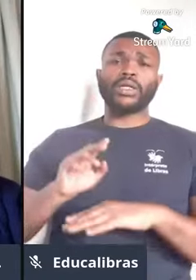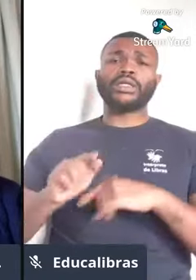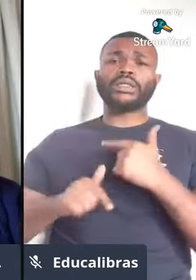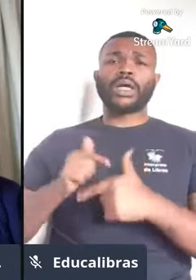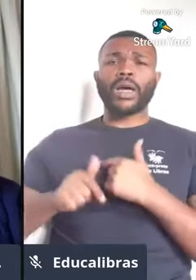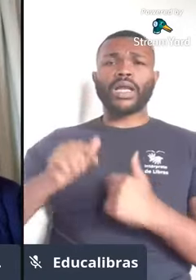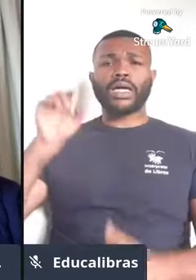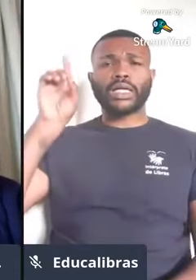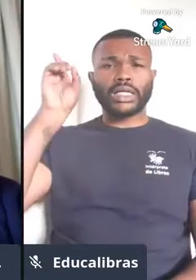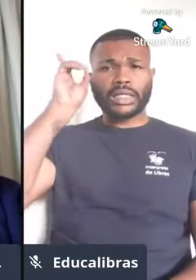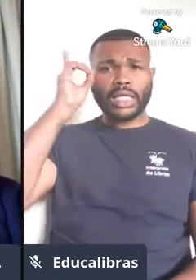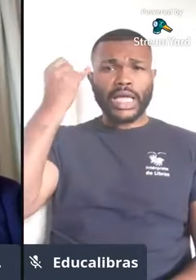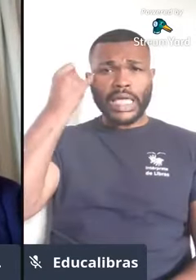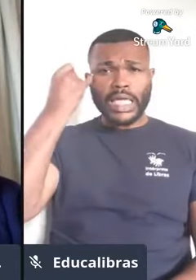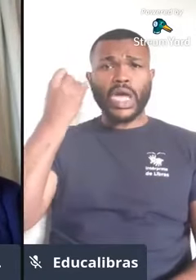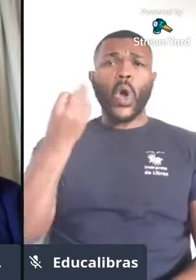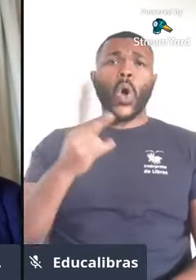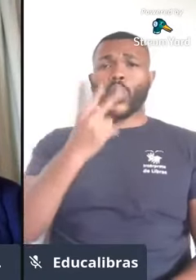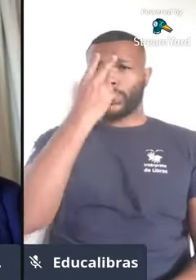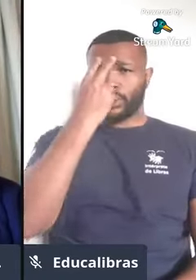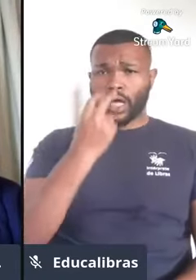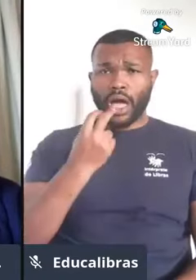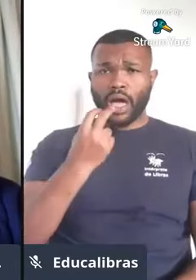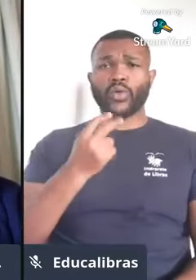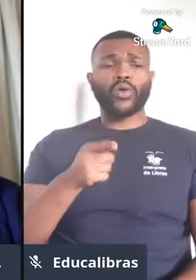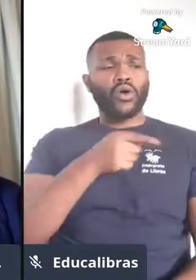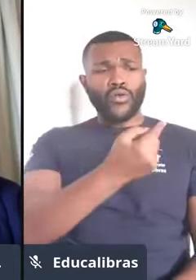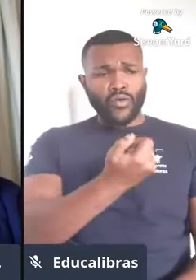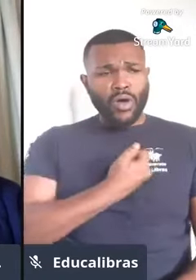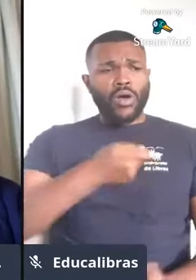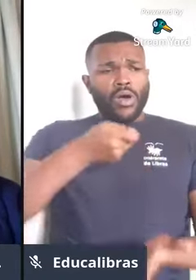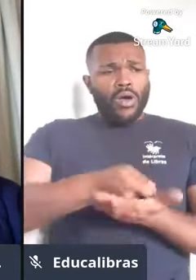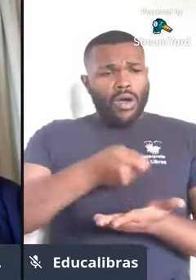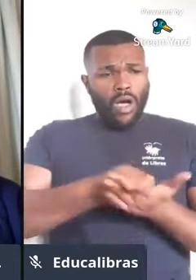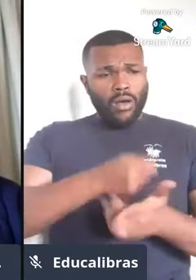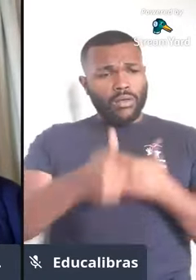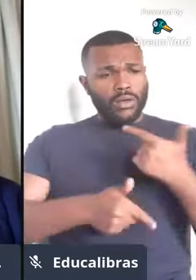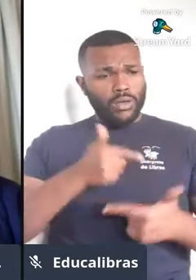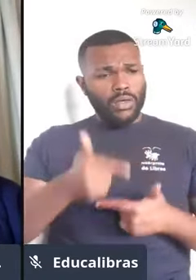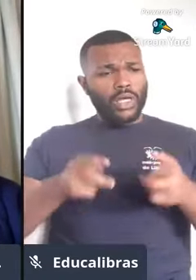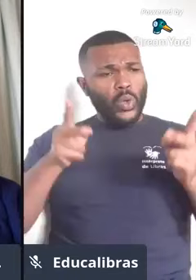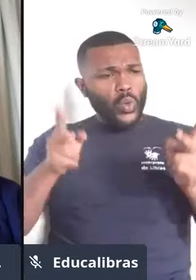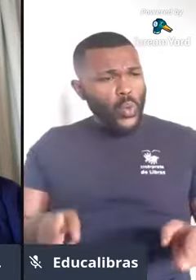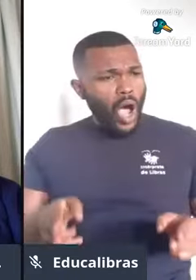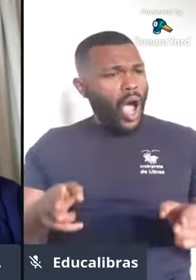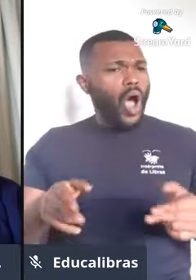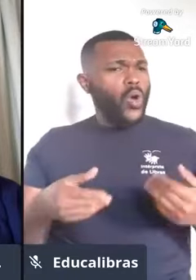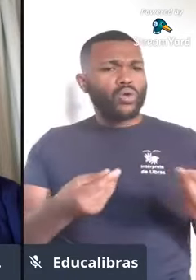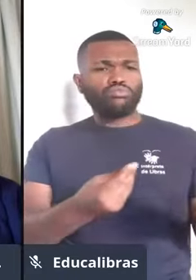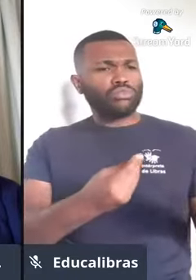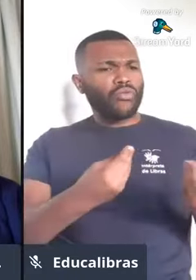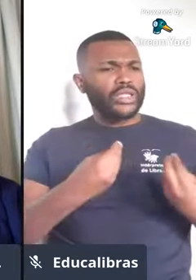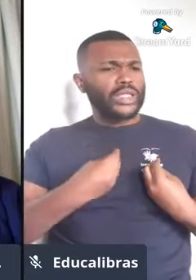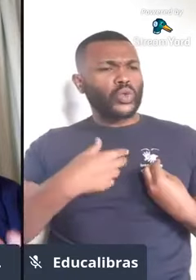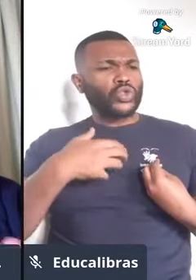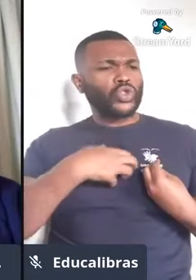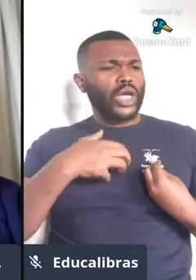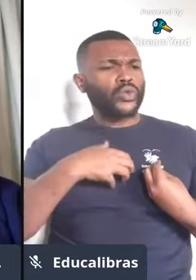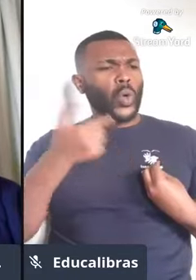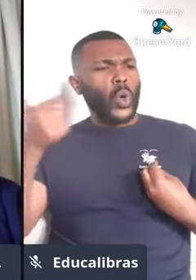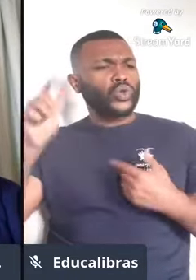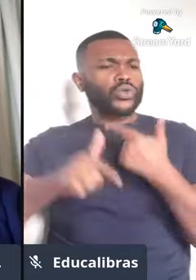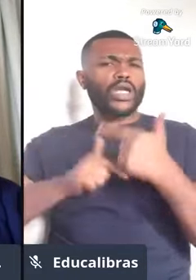se dizem obrigados a continuarem trabalhando como sempre trabalharam e que não lhes foi oferecida nenhuma outra possibilidade.